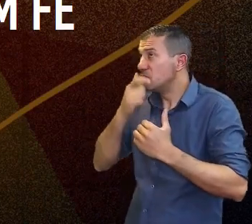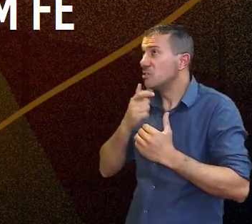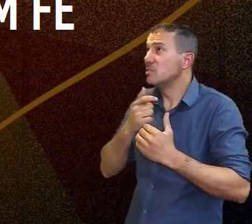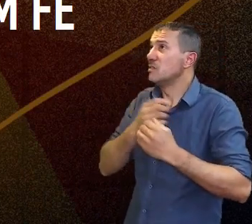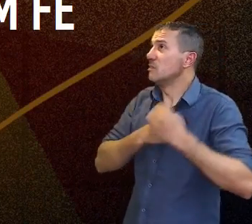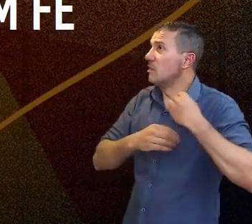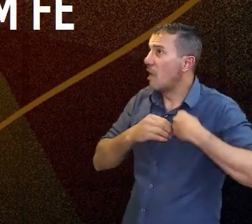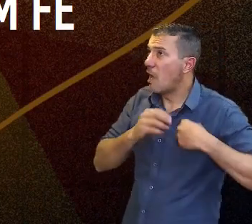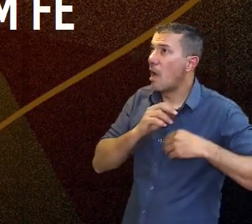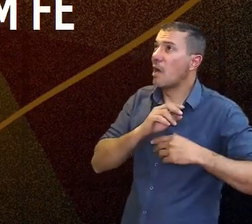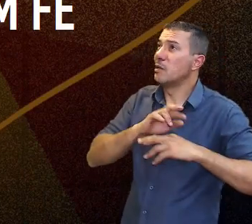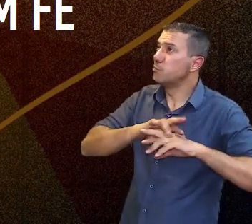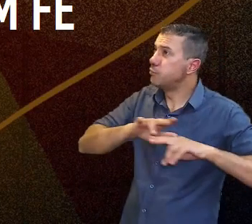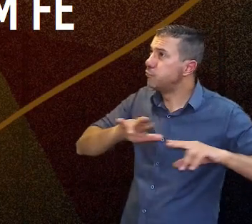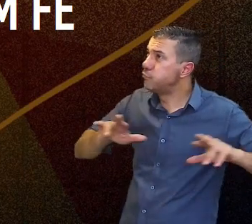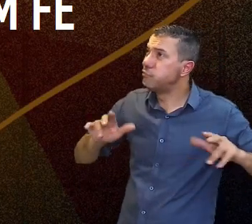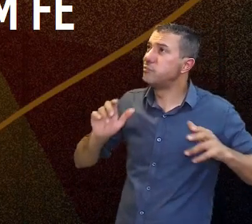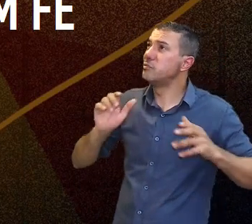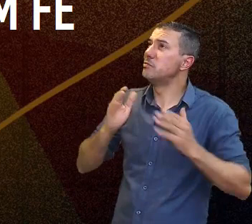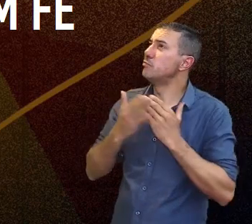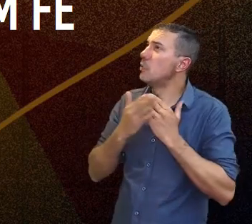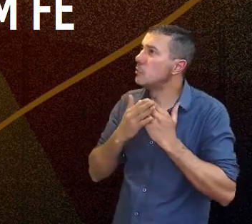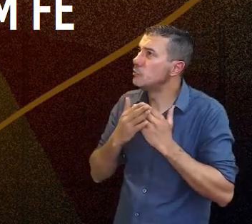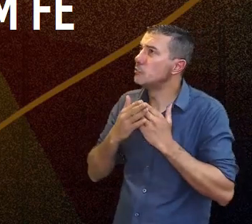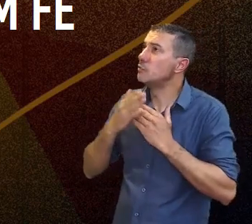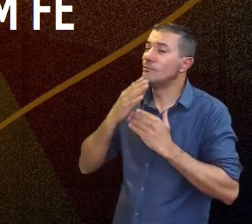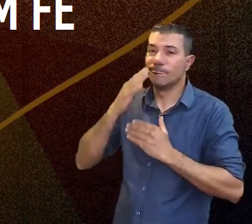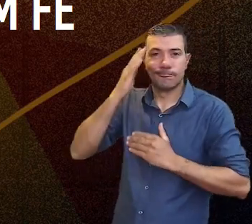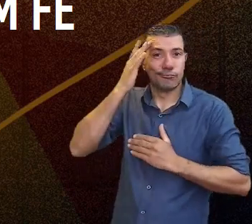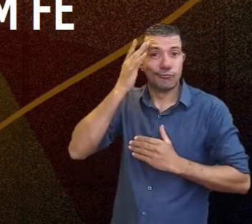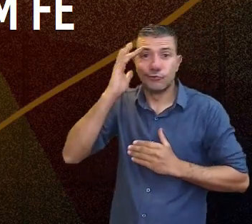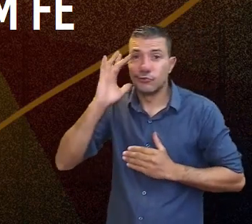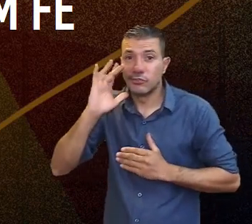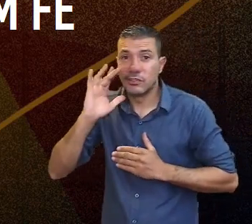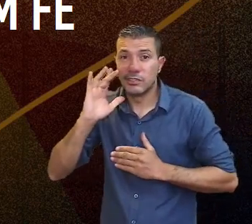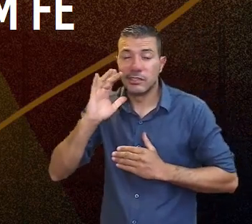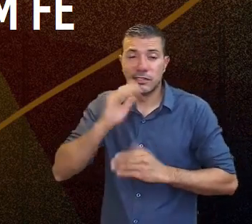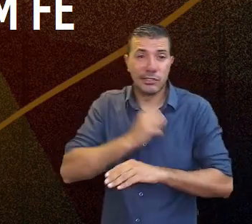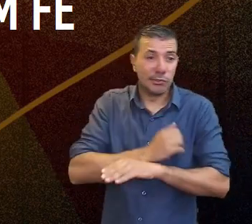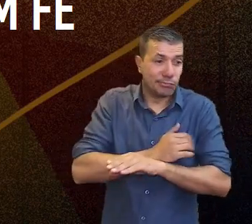Eu não sei quando será, mas